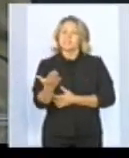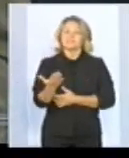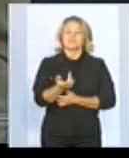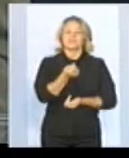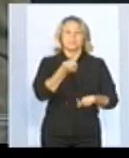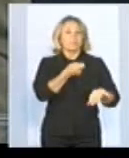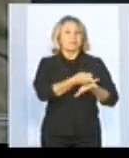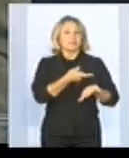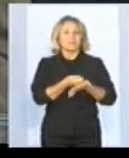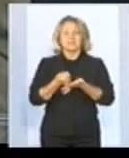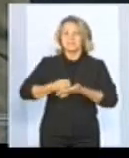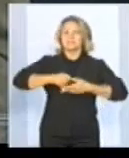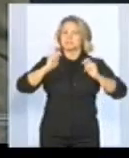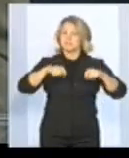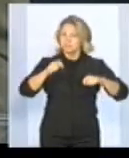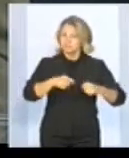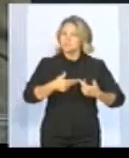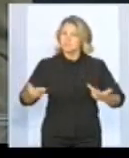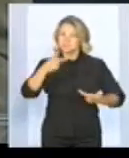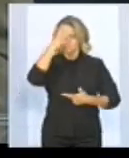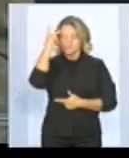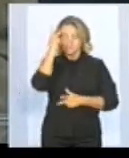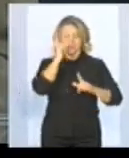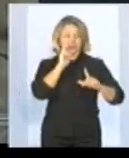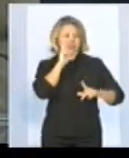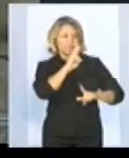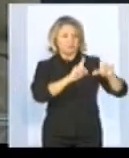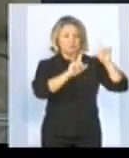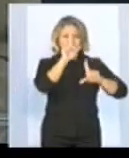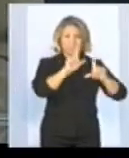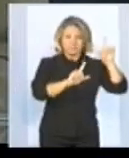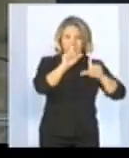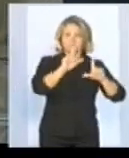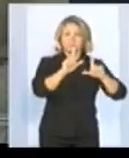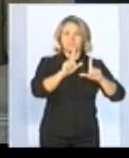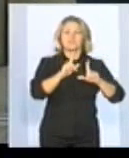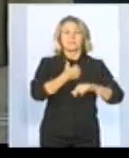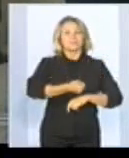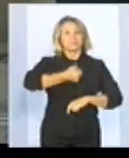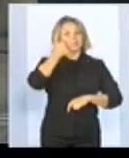nesse maior número de possibilidades para o consumidor, esse bem-estar vai aumentar no longo prazo.